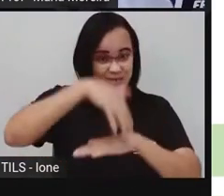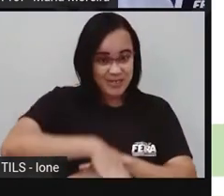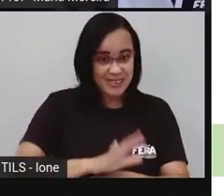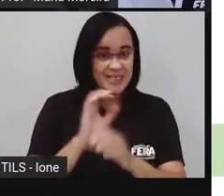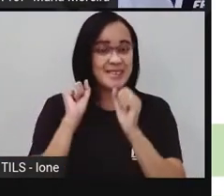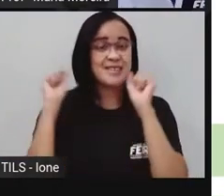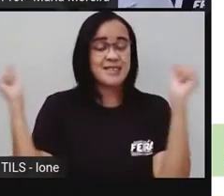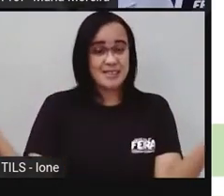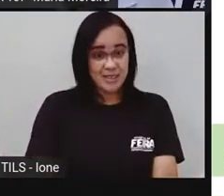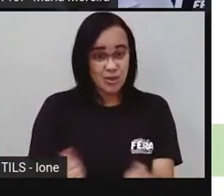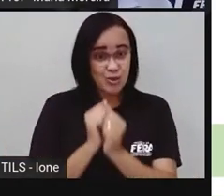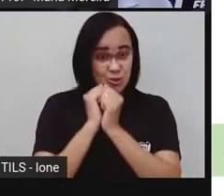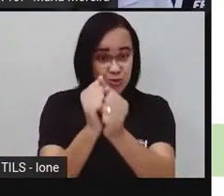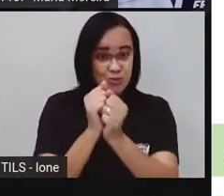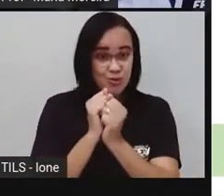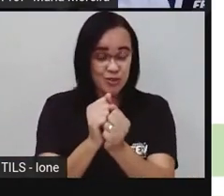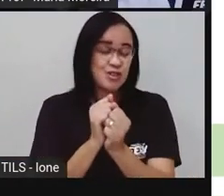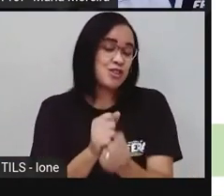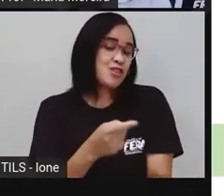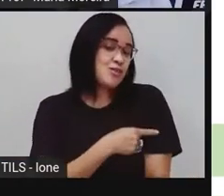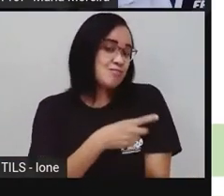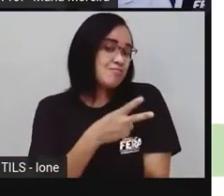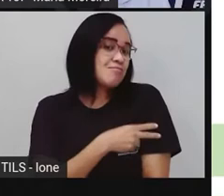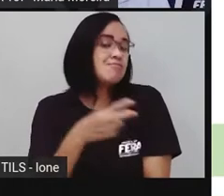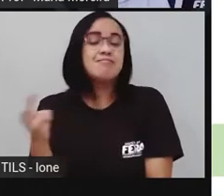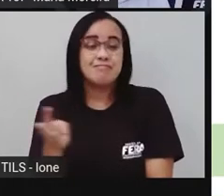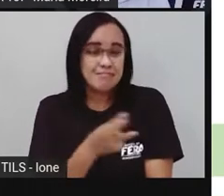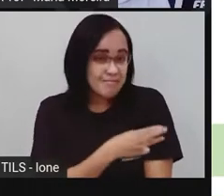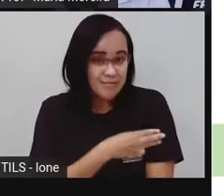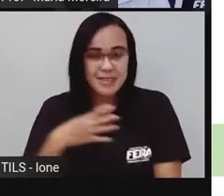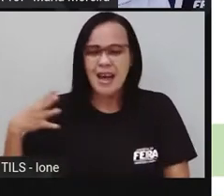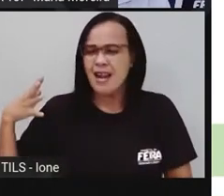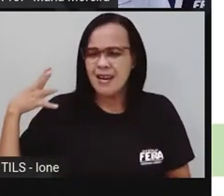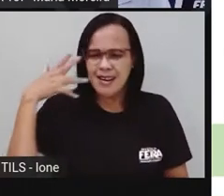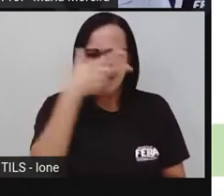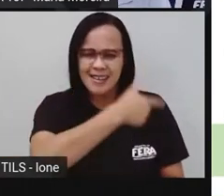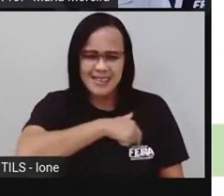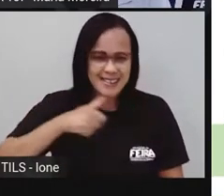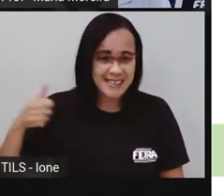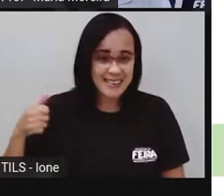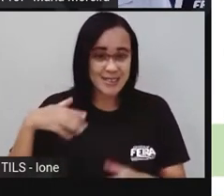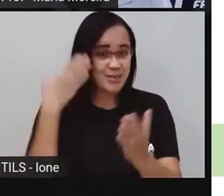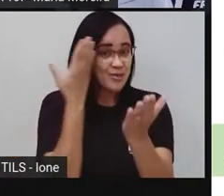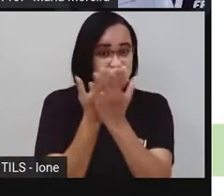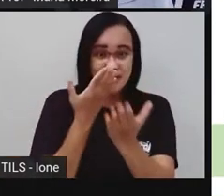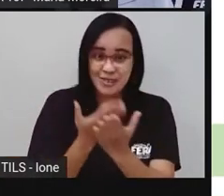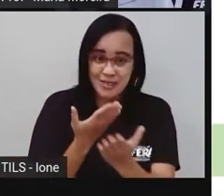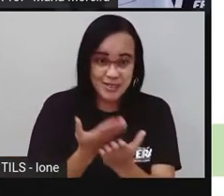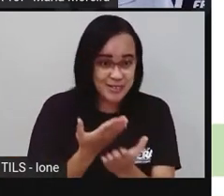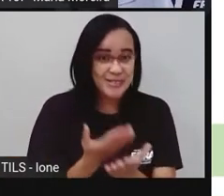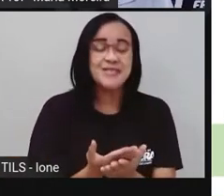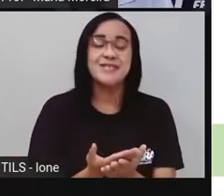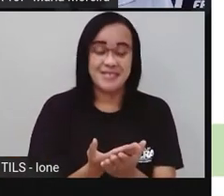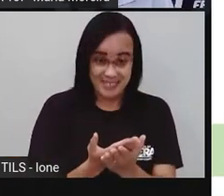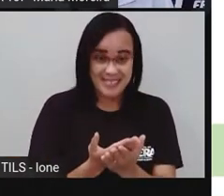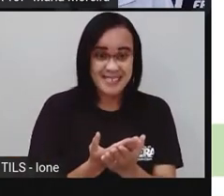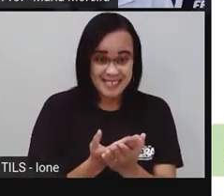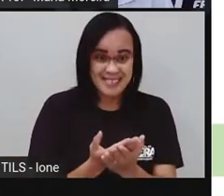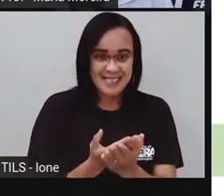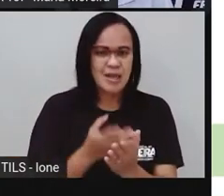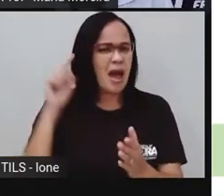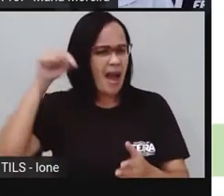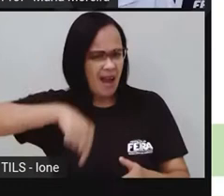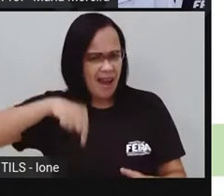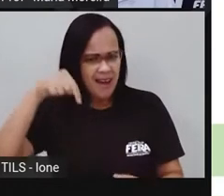esse terceiro ano lindo maravilhoso Fantástico estudioso eu sei que aqui só tem a